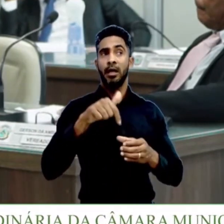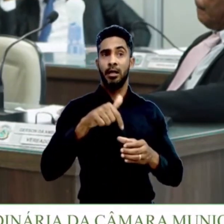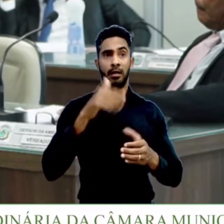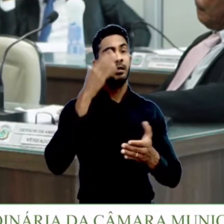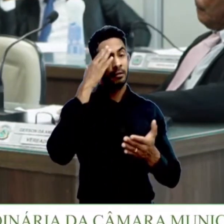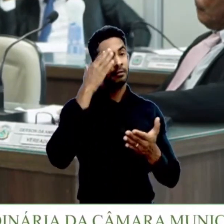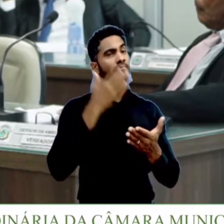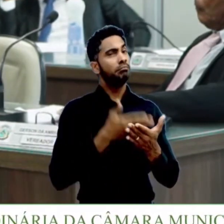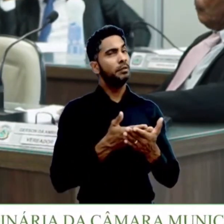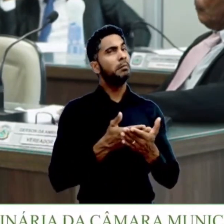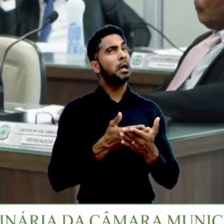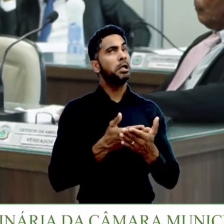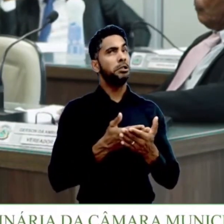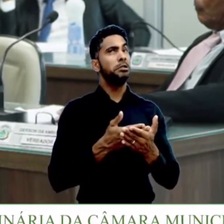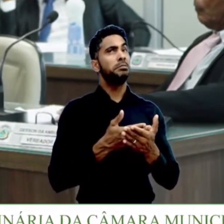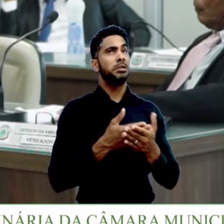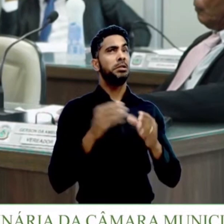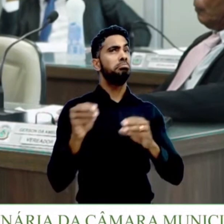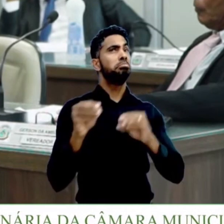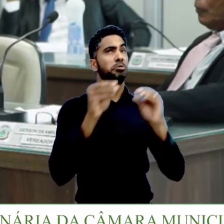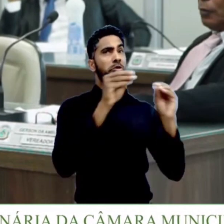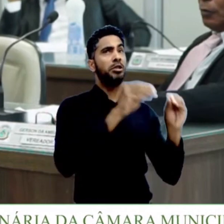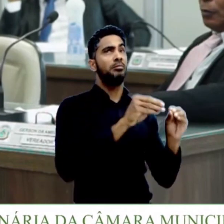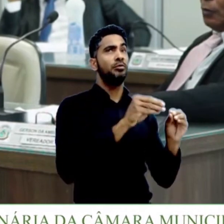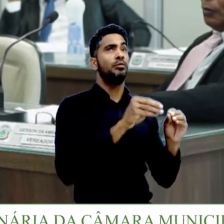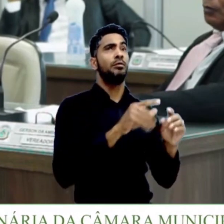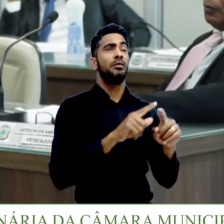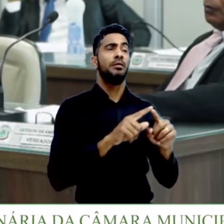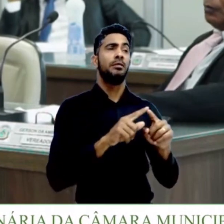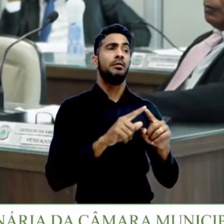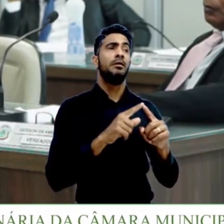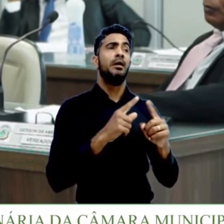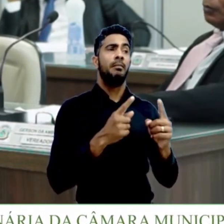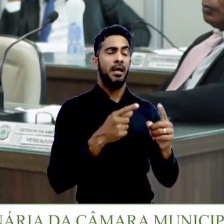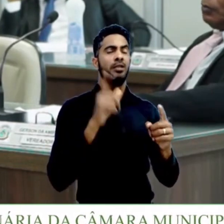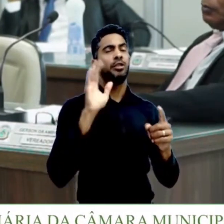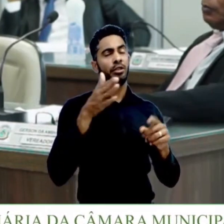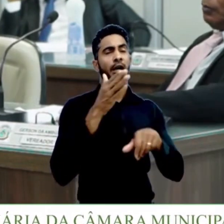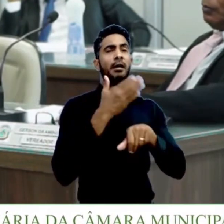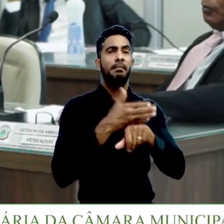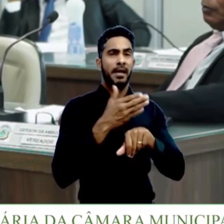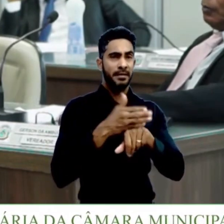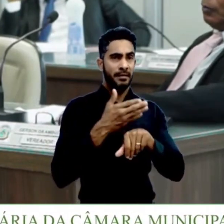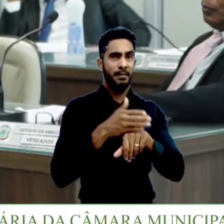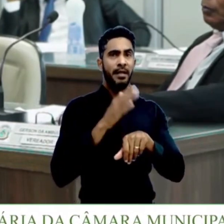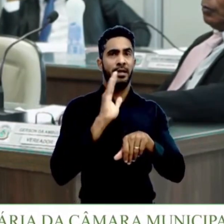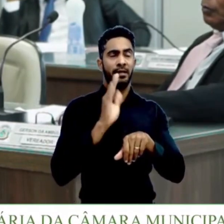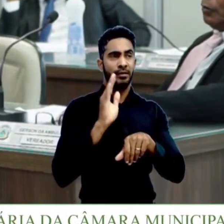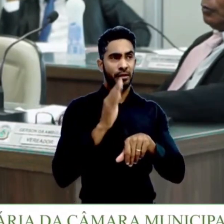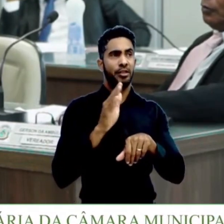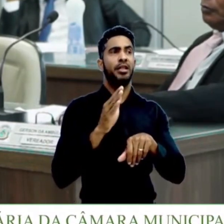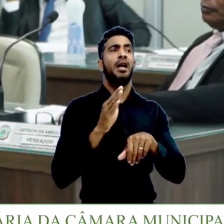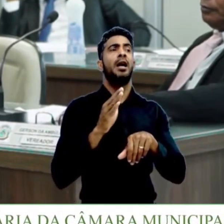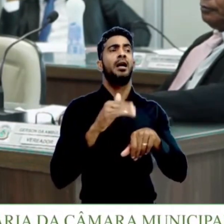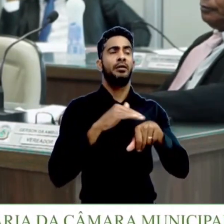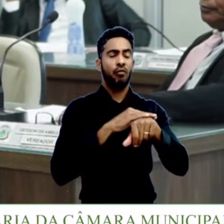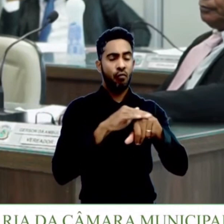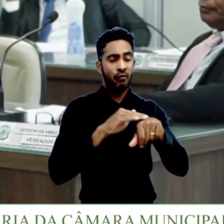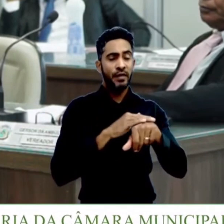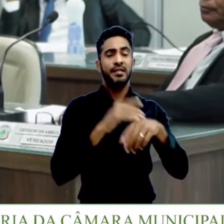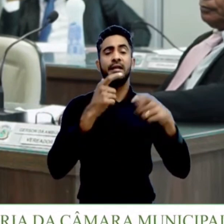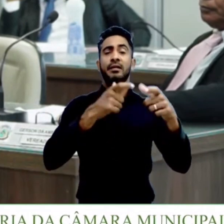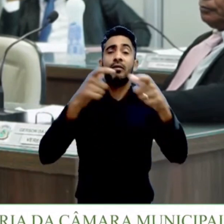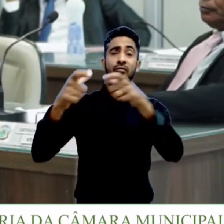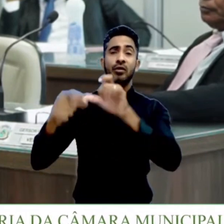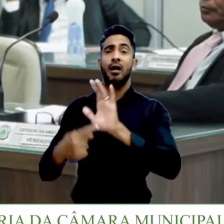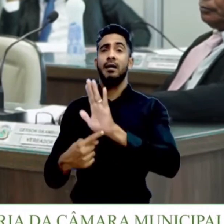acredito eu, que foi embora. Mas até já participei, né? Já levei eles em alguns